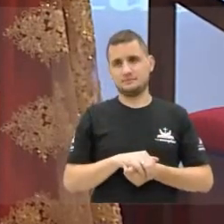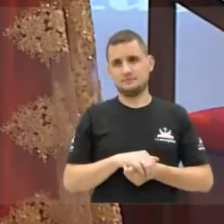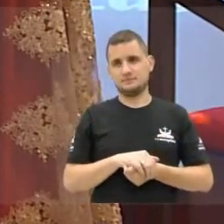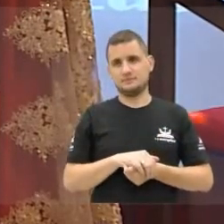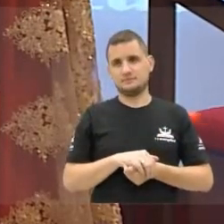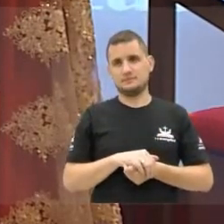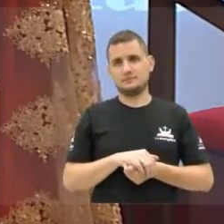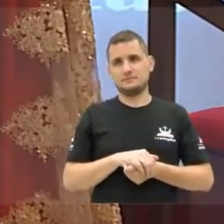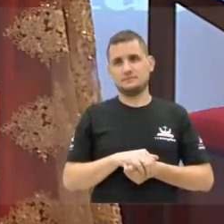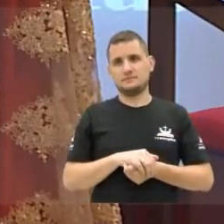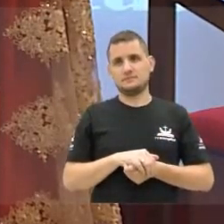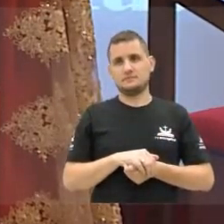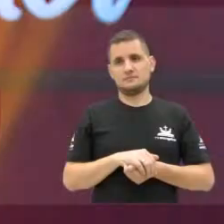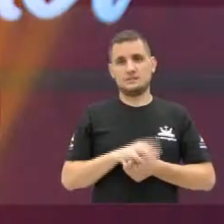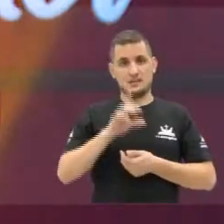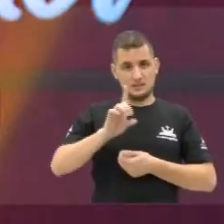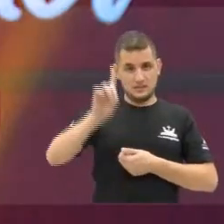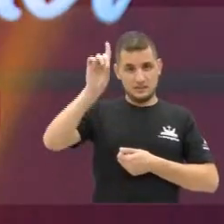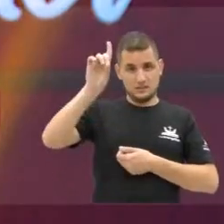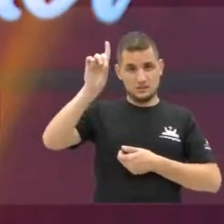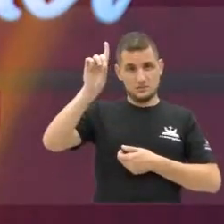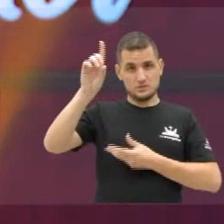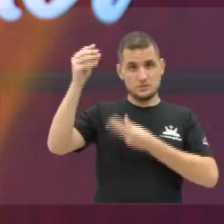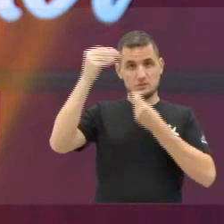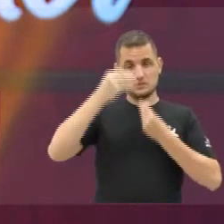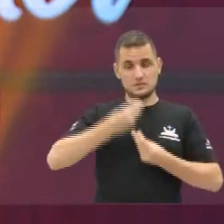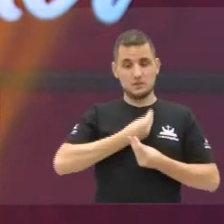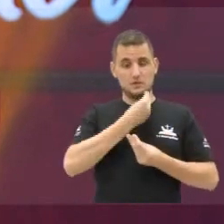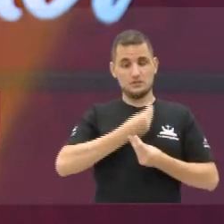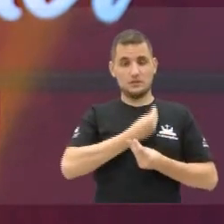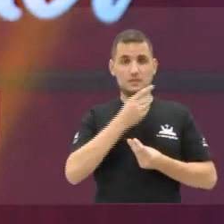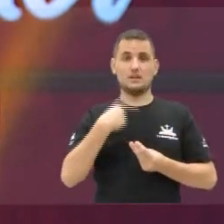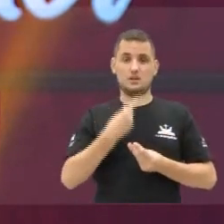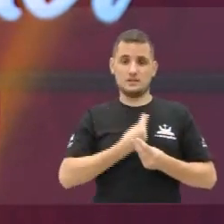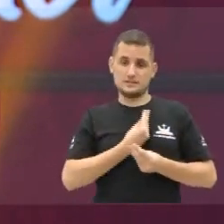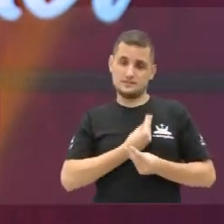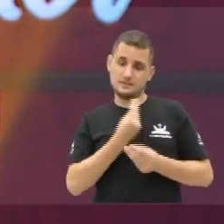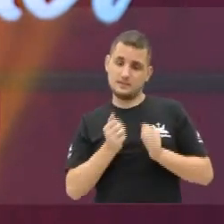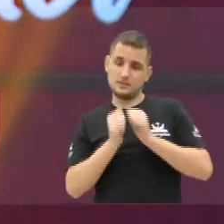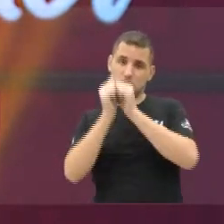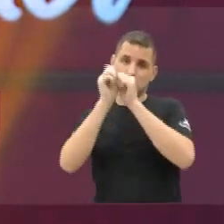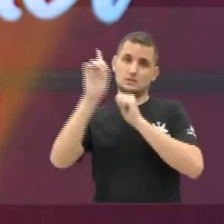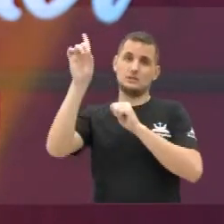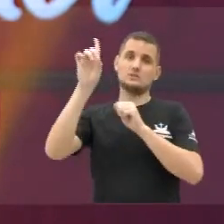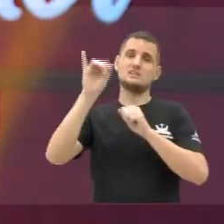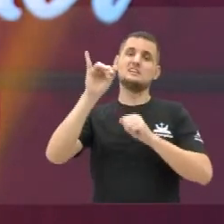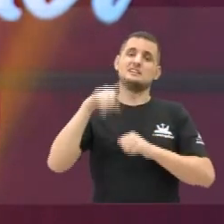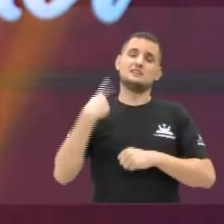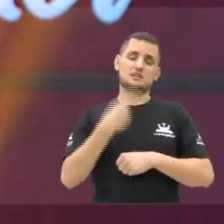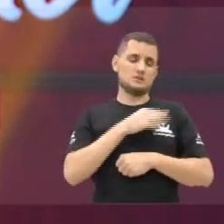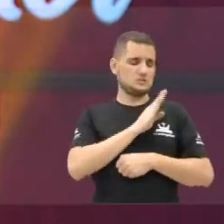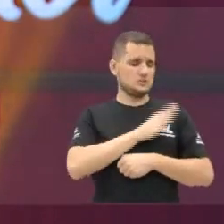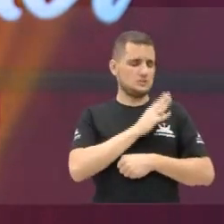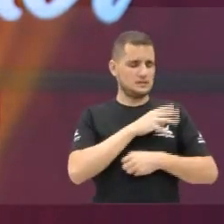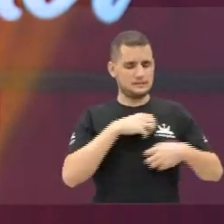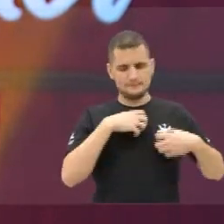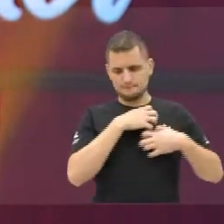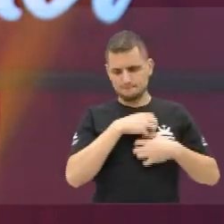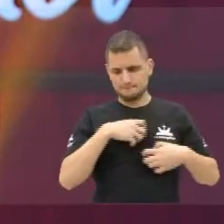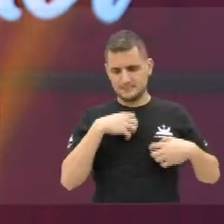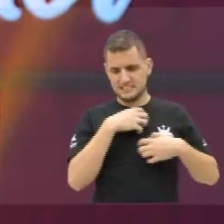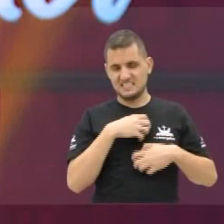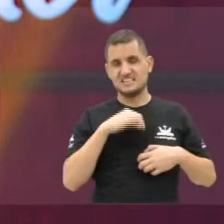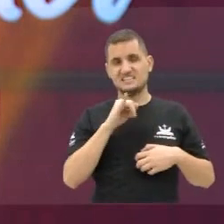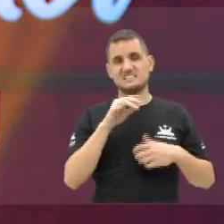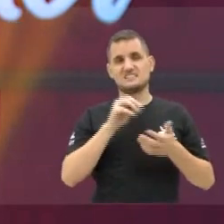nos fizestes para ti, e o nosso coração está inquieto, enquanto não encontrar